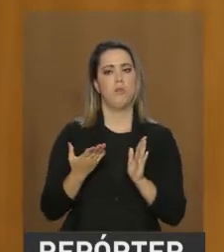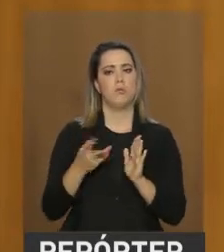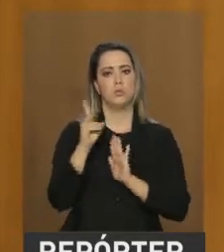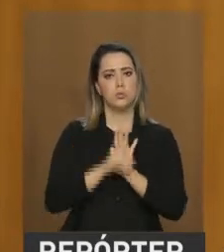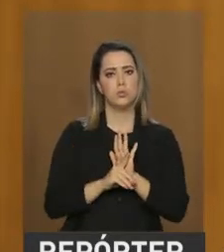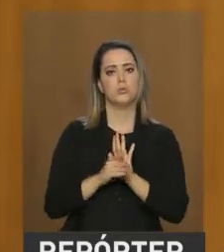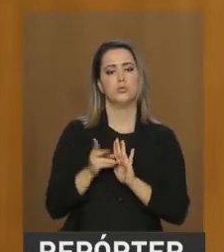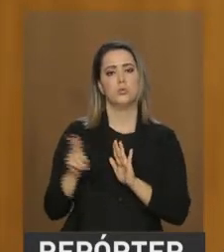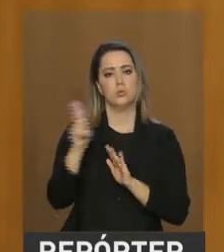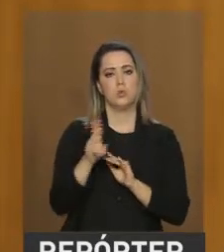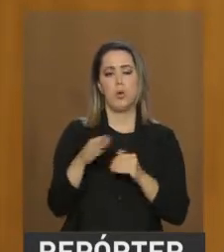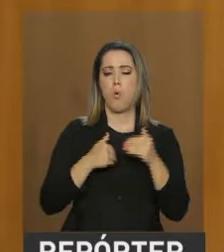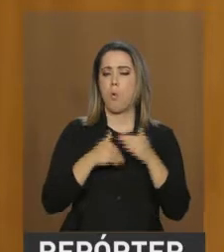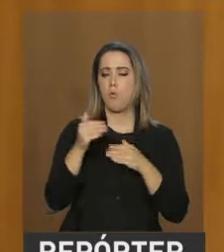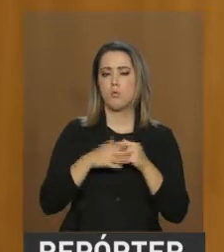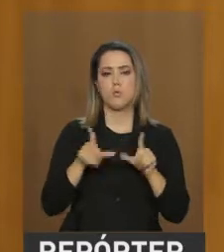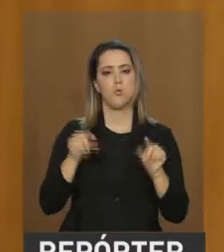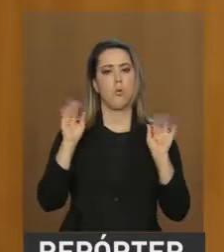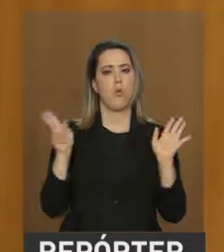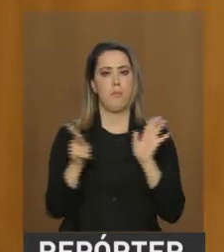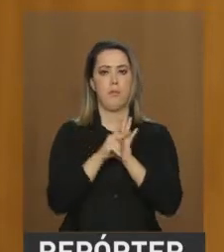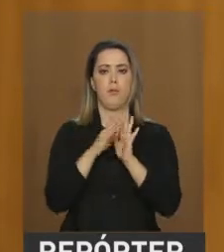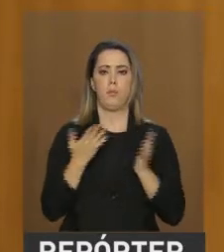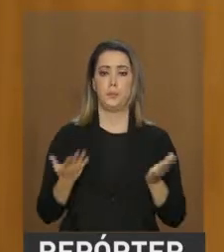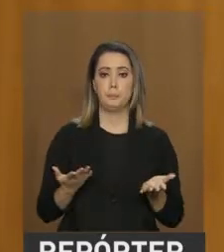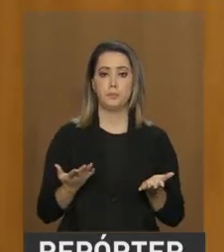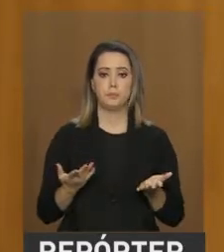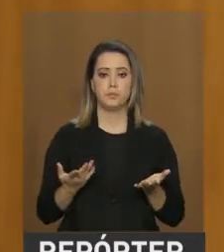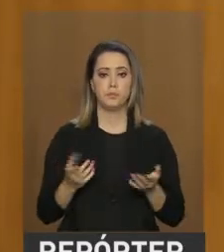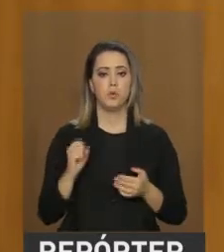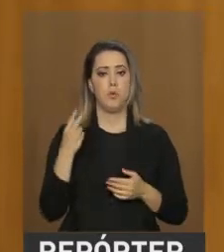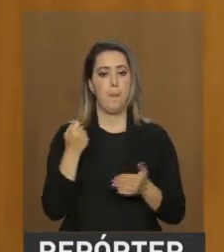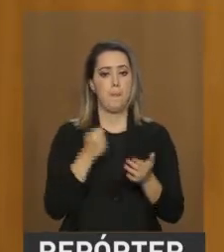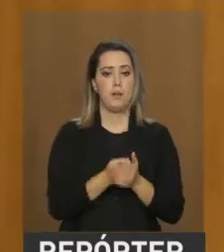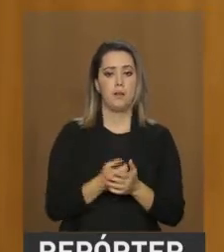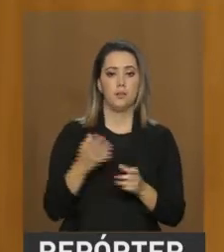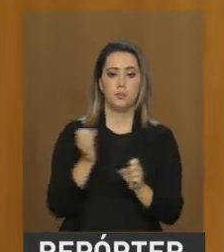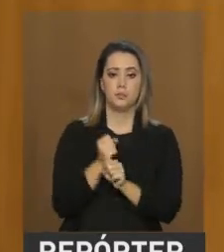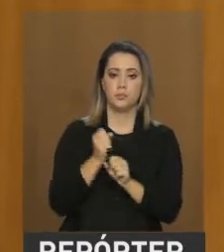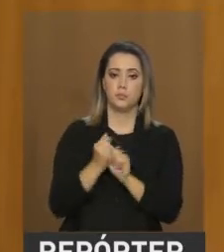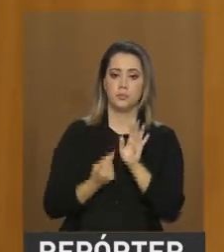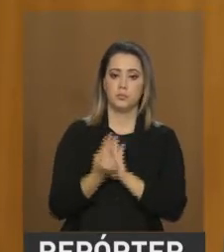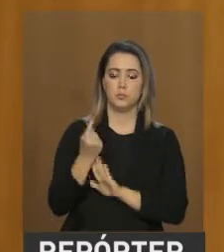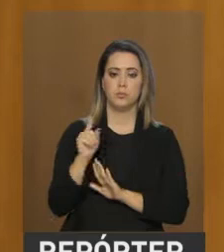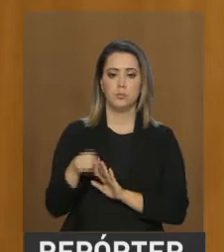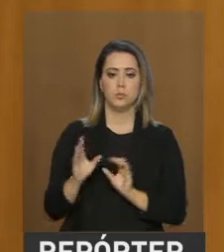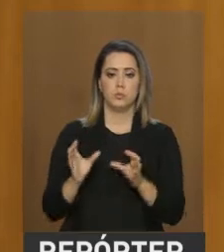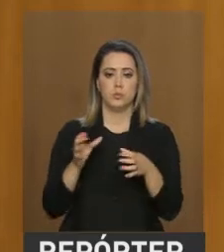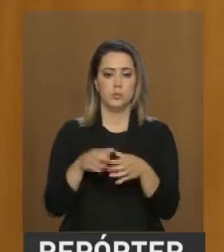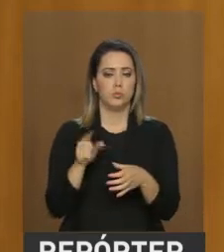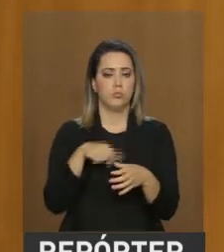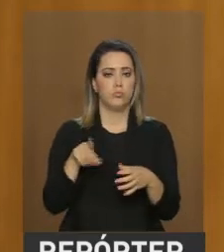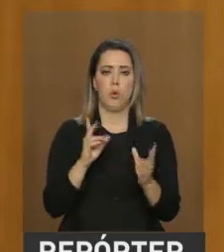dinheiro da forma que fosse mais conveniente para o trabalhador ou pagar contas o que é importante e faz parte do conjunto do